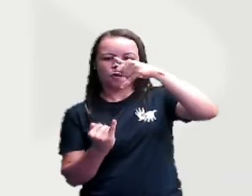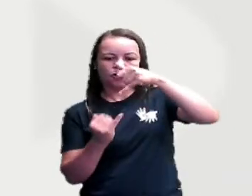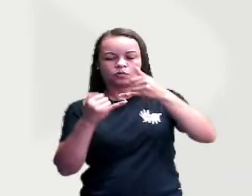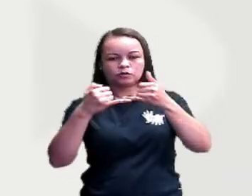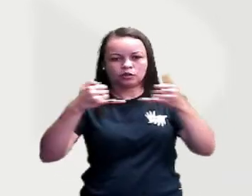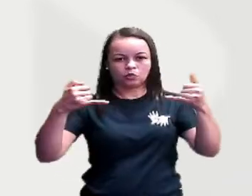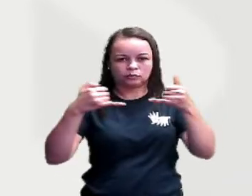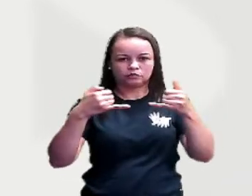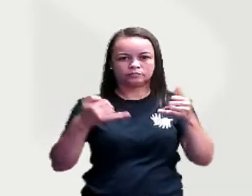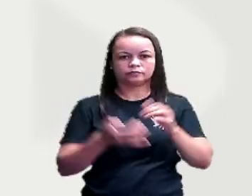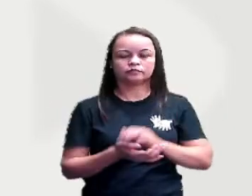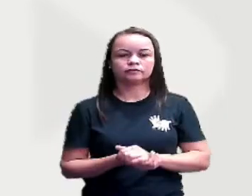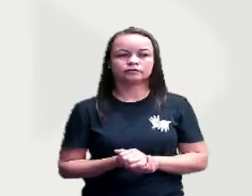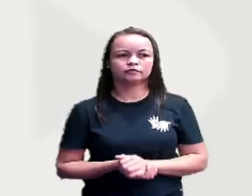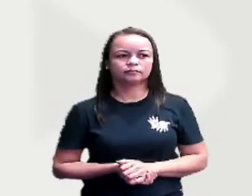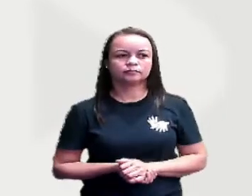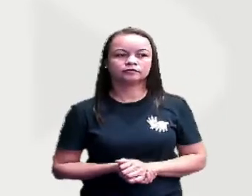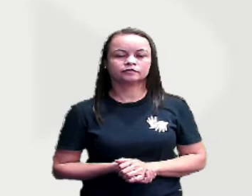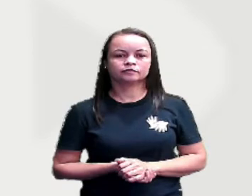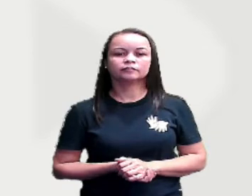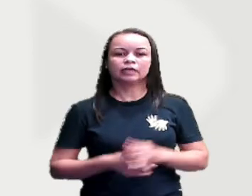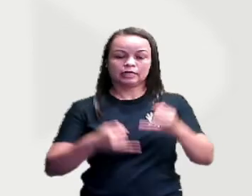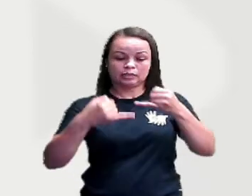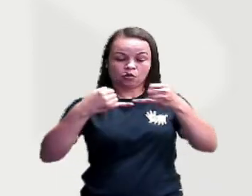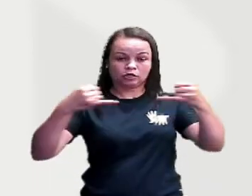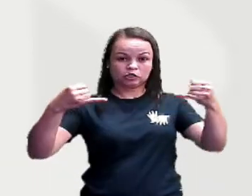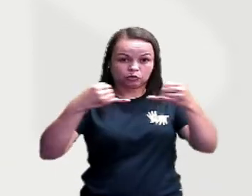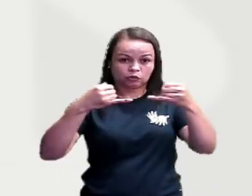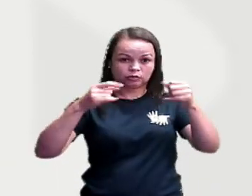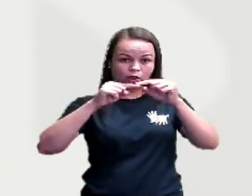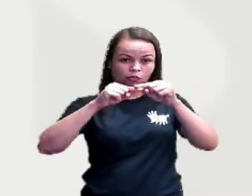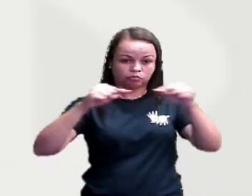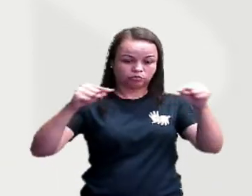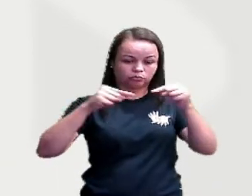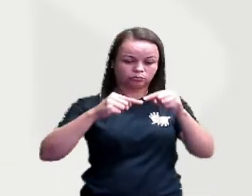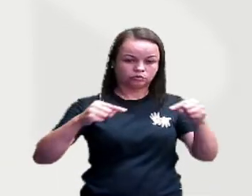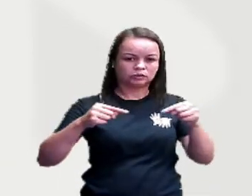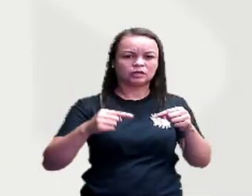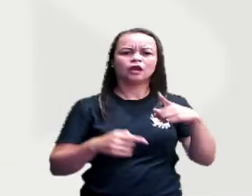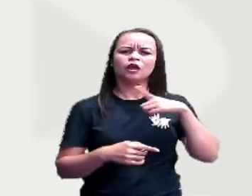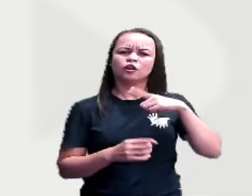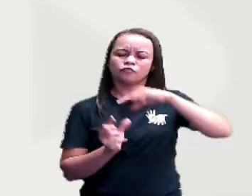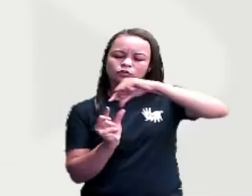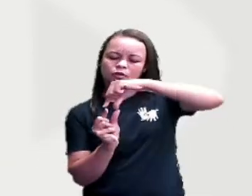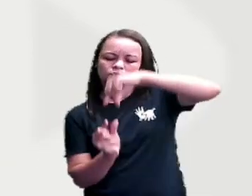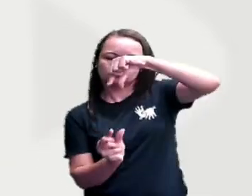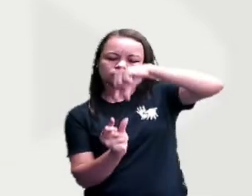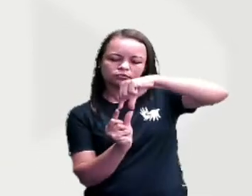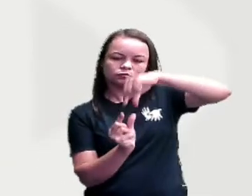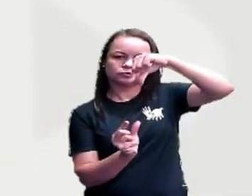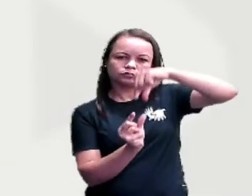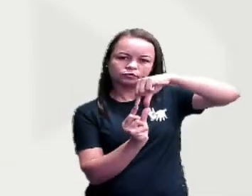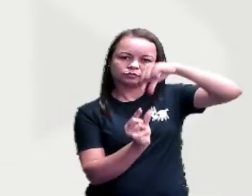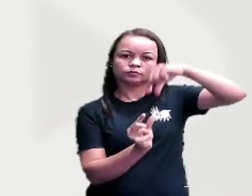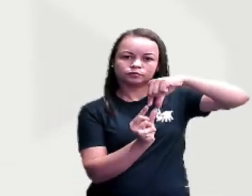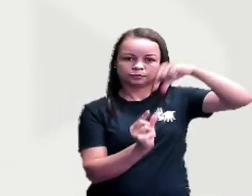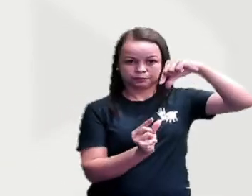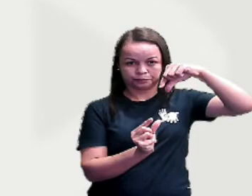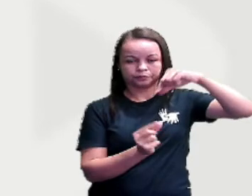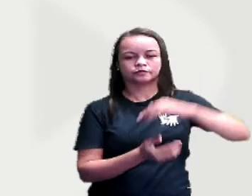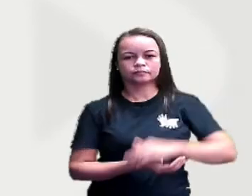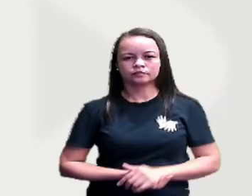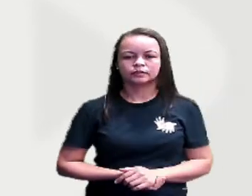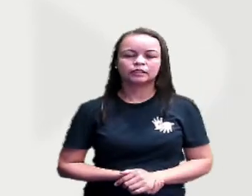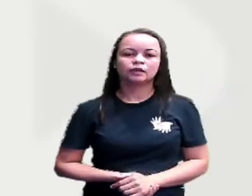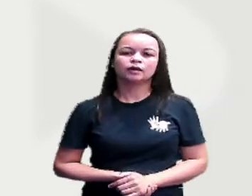horizontal. Perdão, na horizontal vou ter linhas e vou ter as colunas que estão na vertical. E